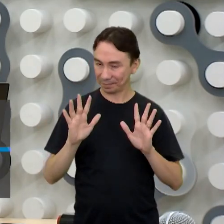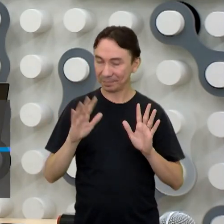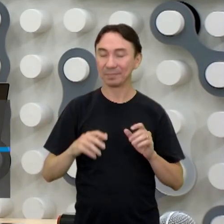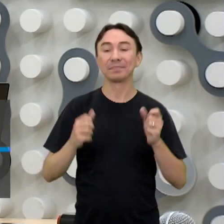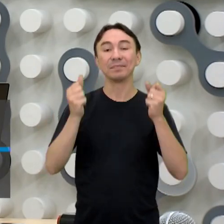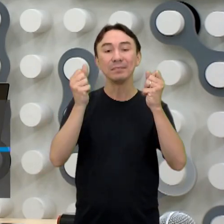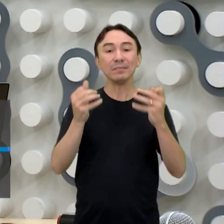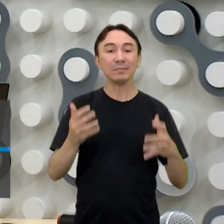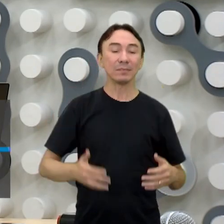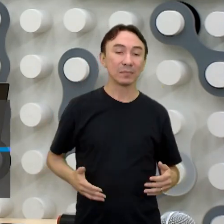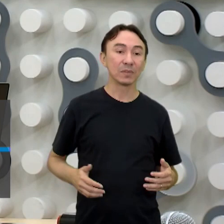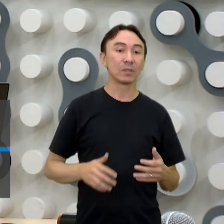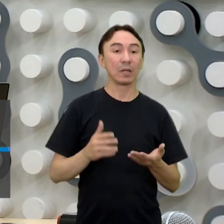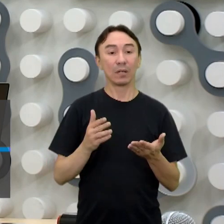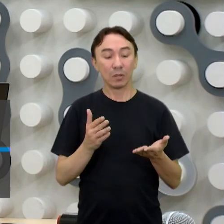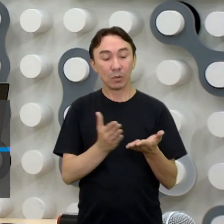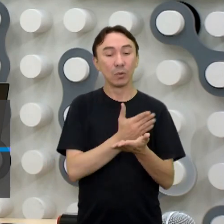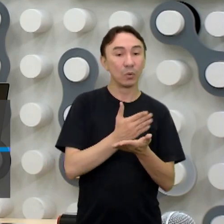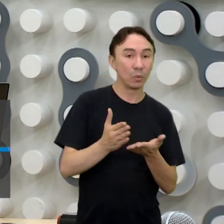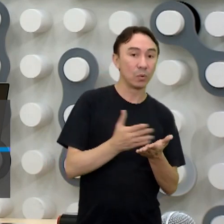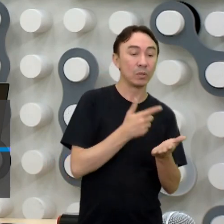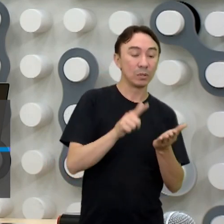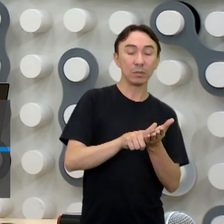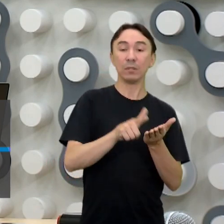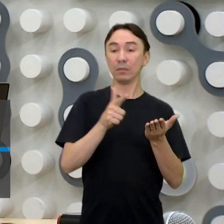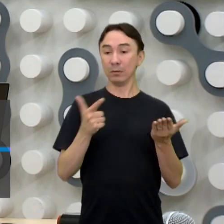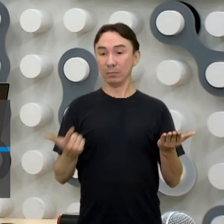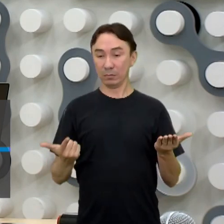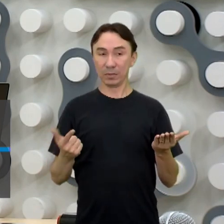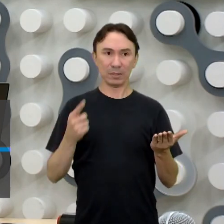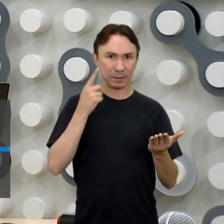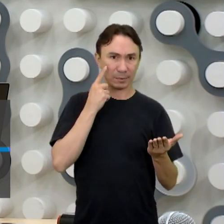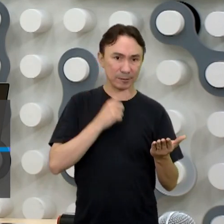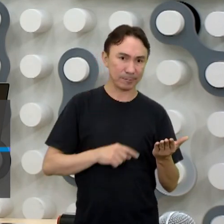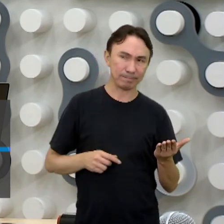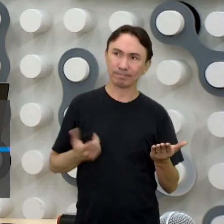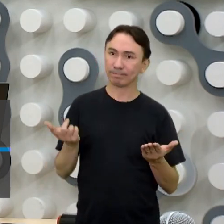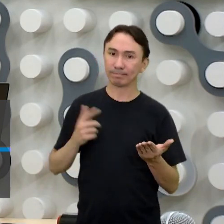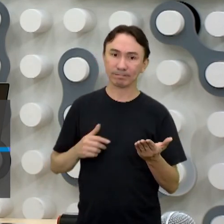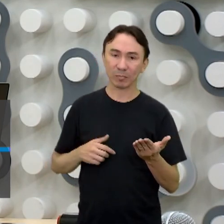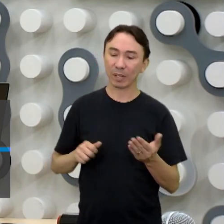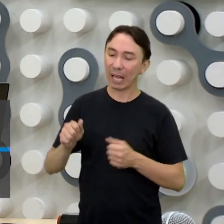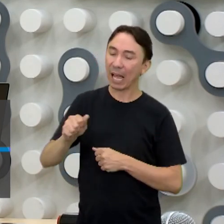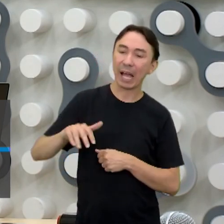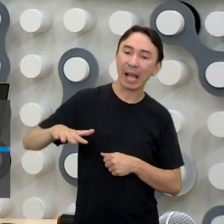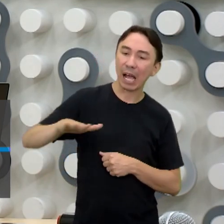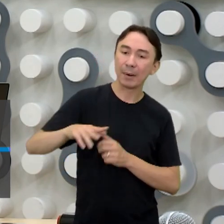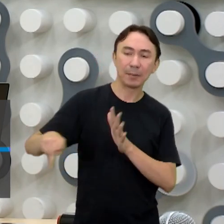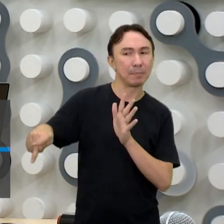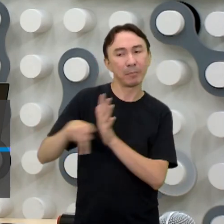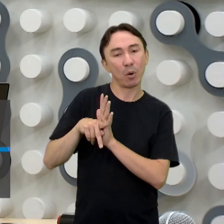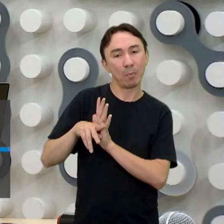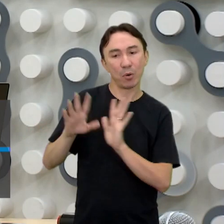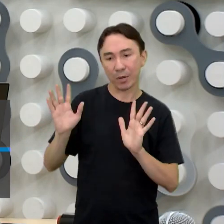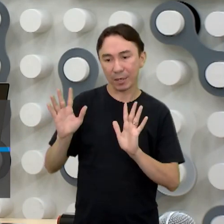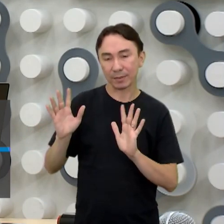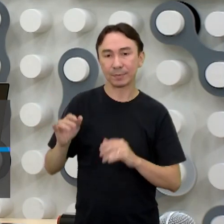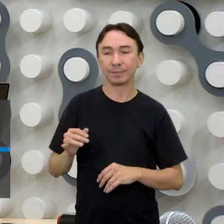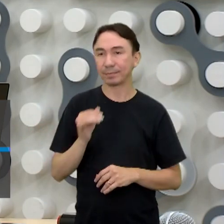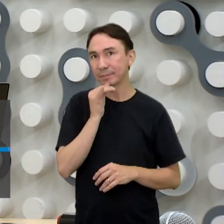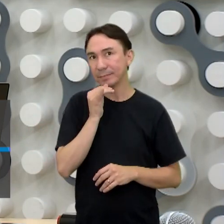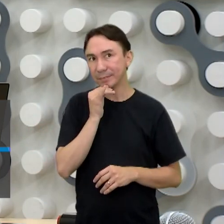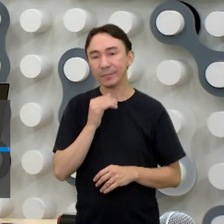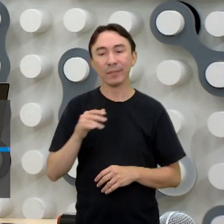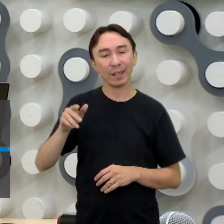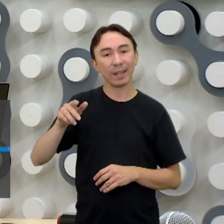são especialistas em certas notícias, por exemplo, o jornal e revista e sites que são de